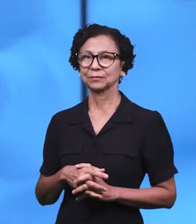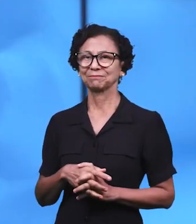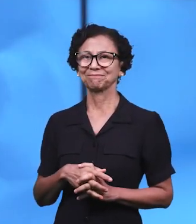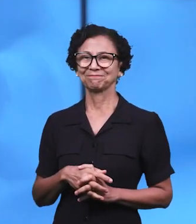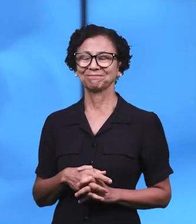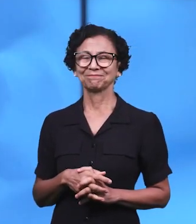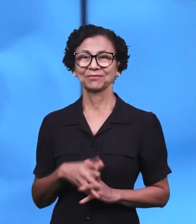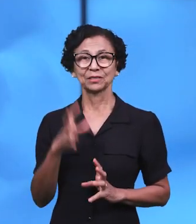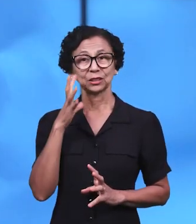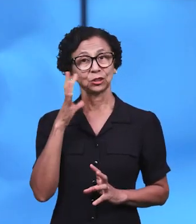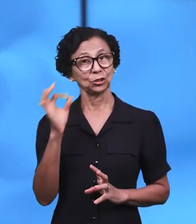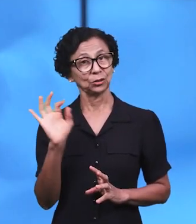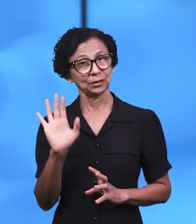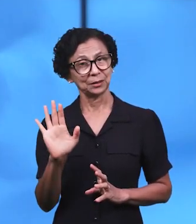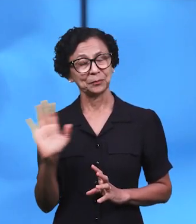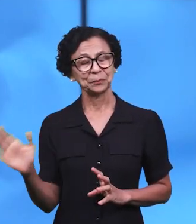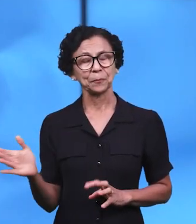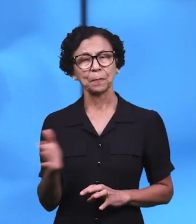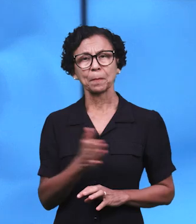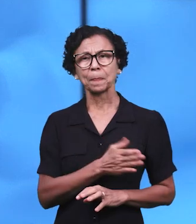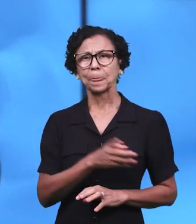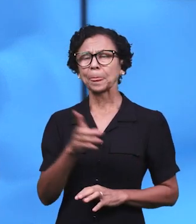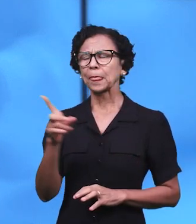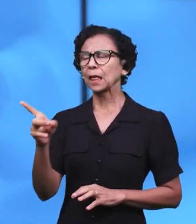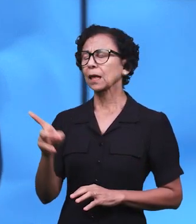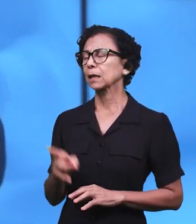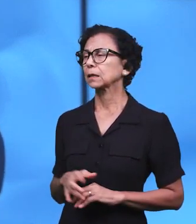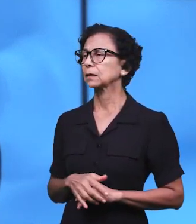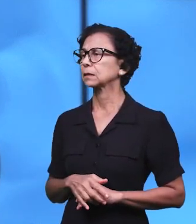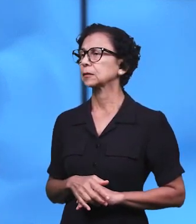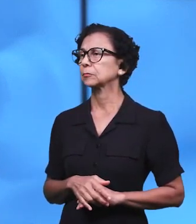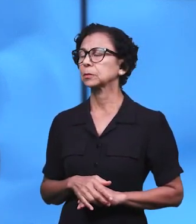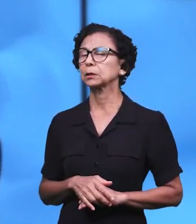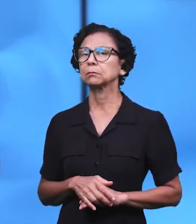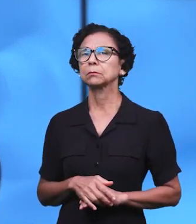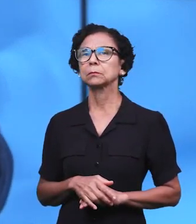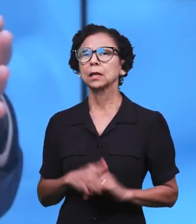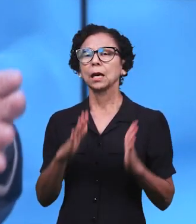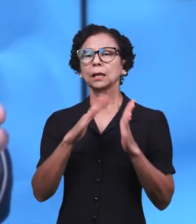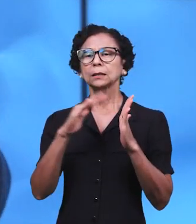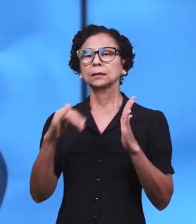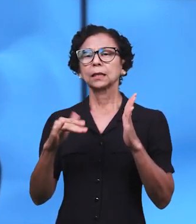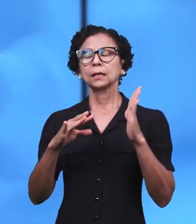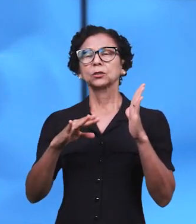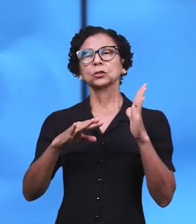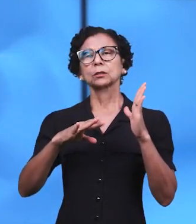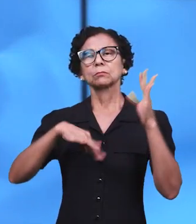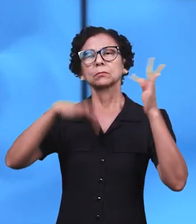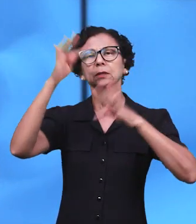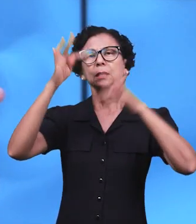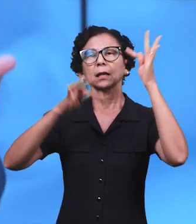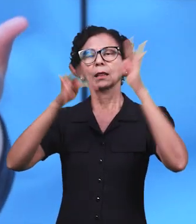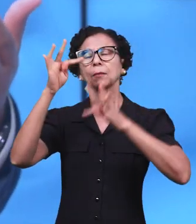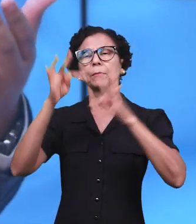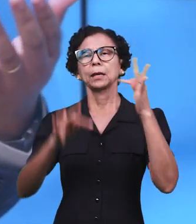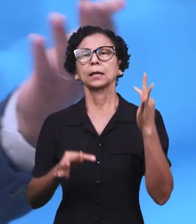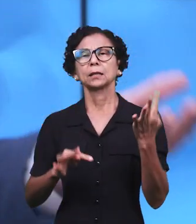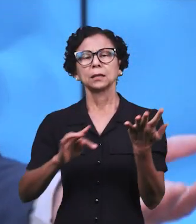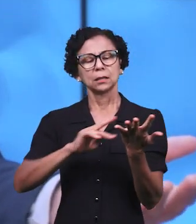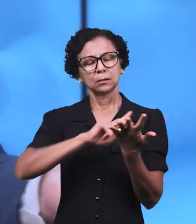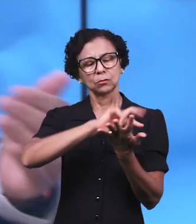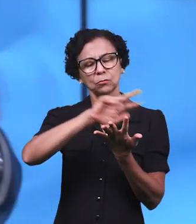doutora Gabriela está falando. Agora, doutora, eu quero entrar numa parte específica de um tratamento estético, que são as facetas